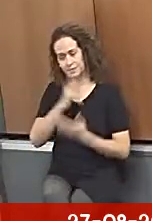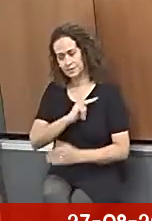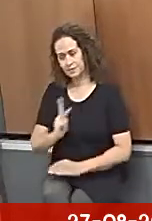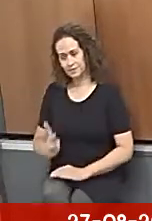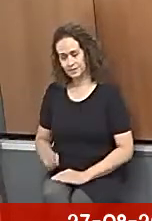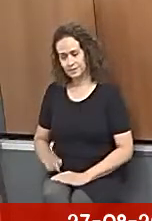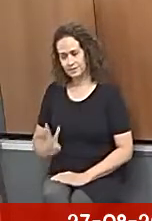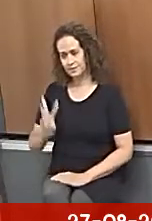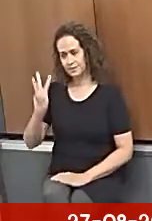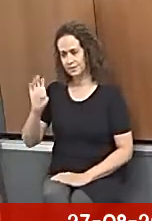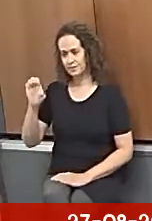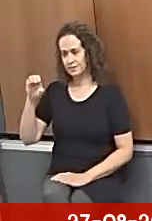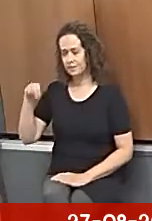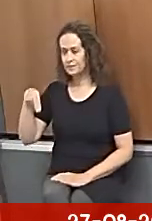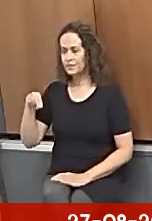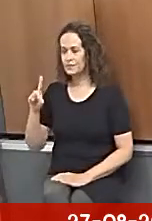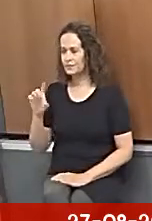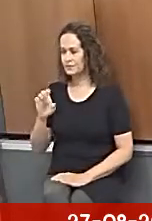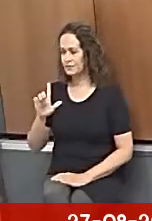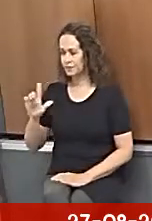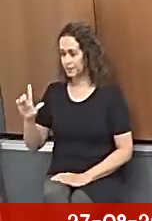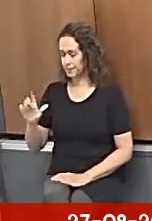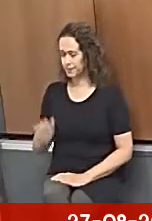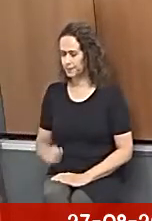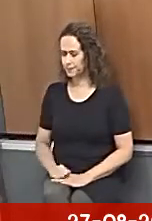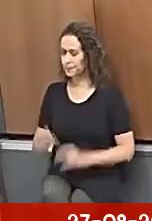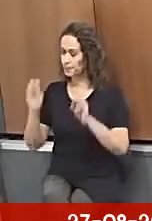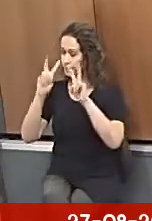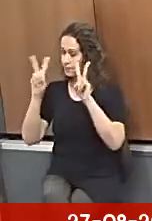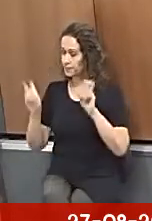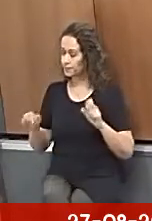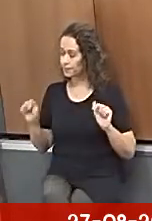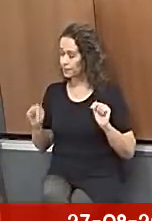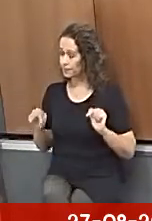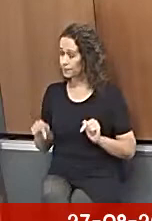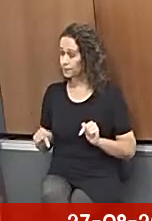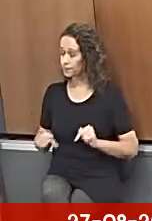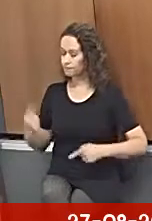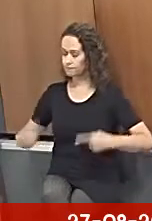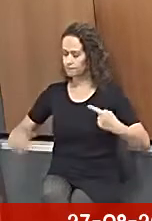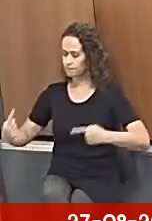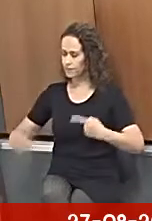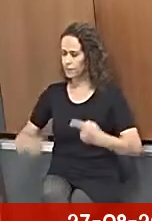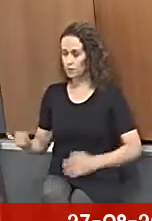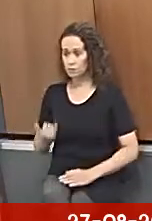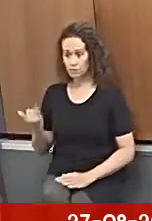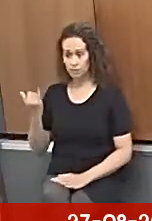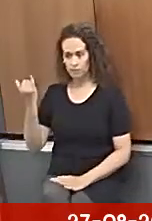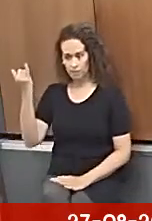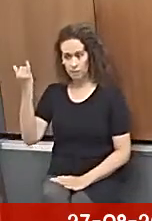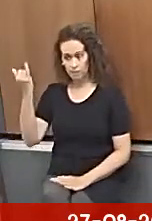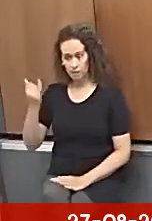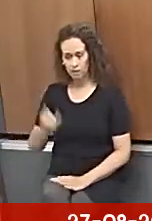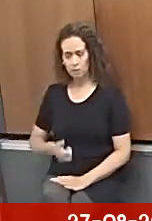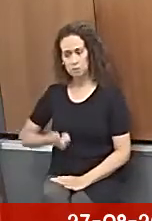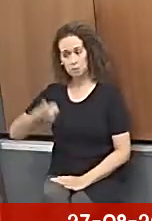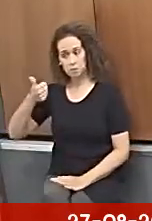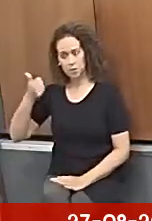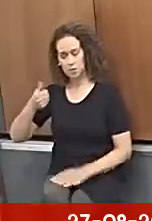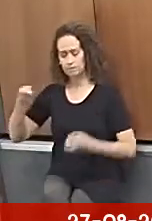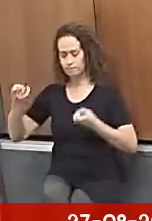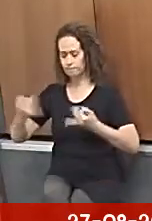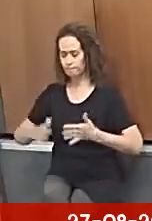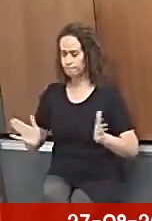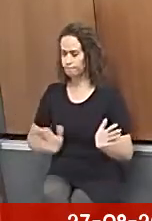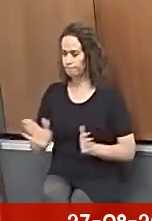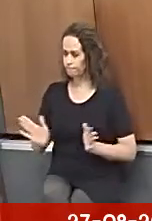entender eu acho que o assunto que está em debate é de muita importância primeiro que fala acessibilidades nas